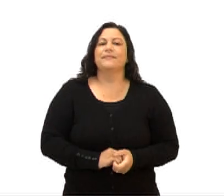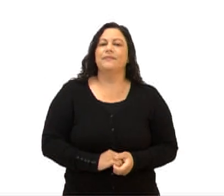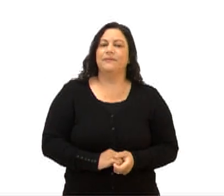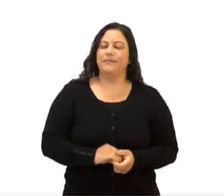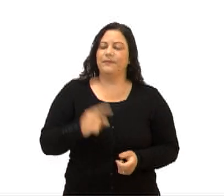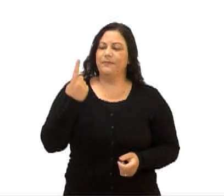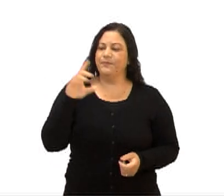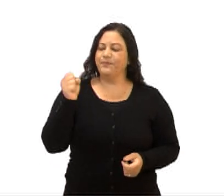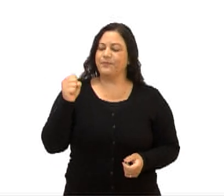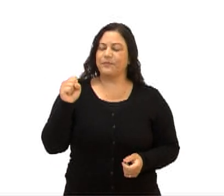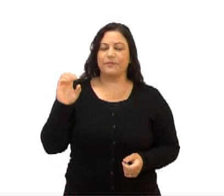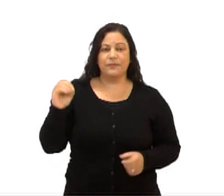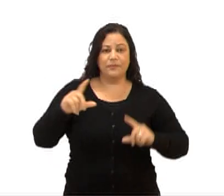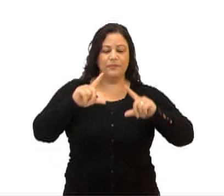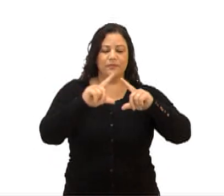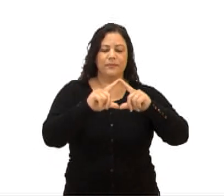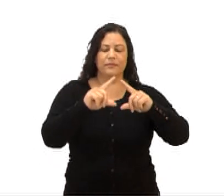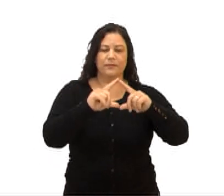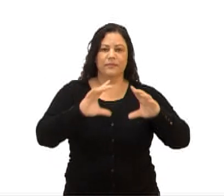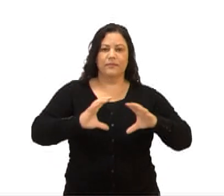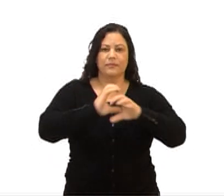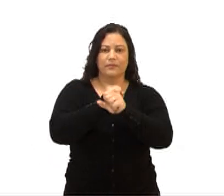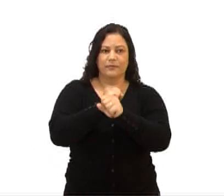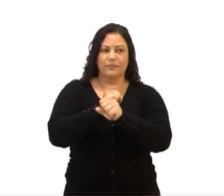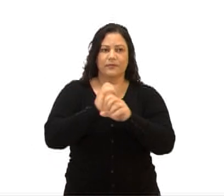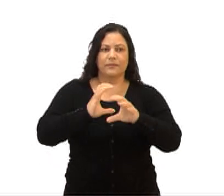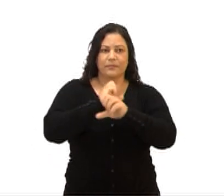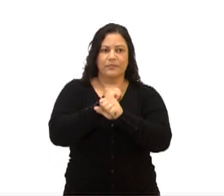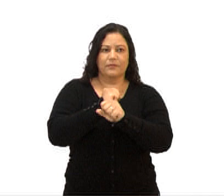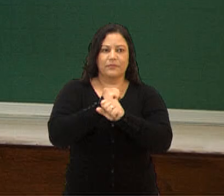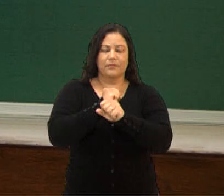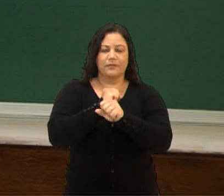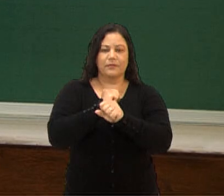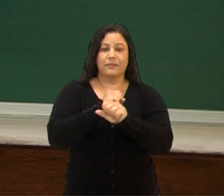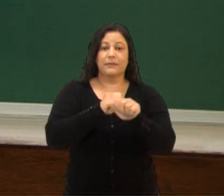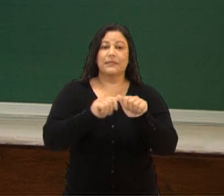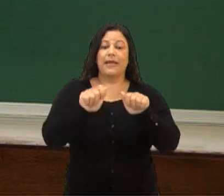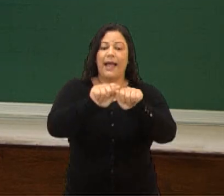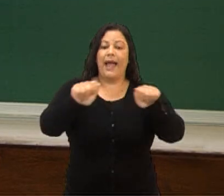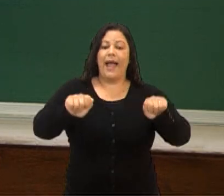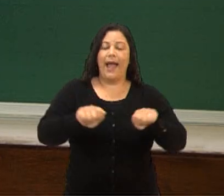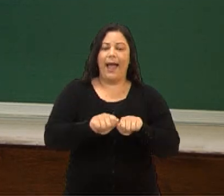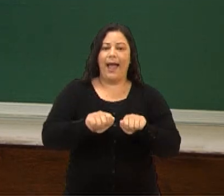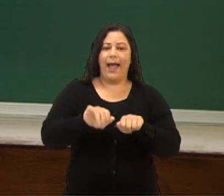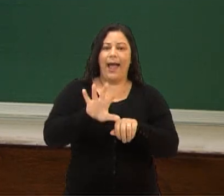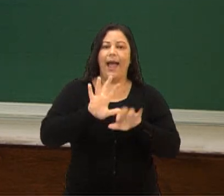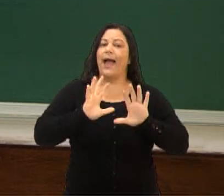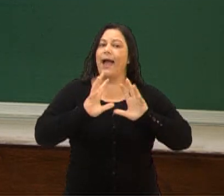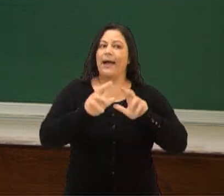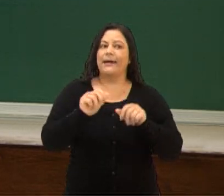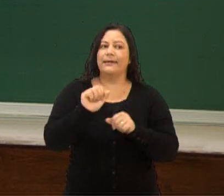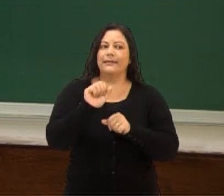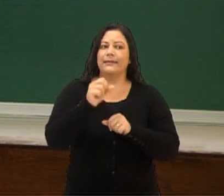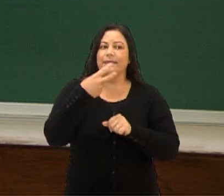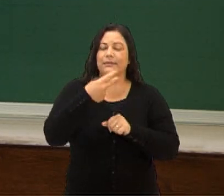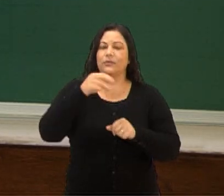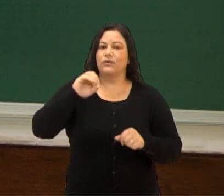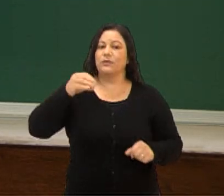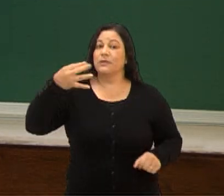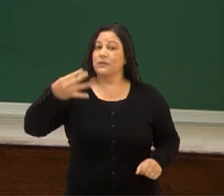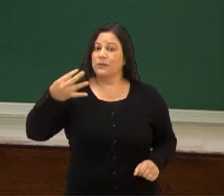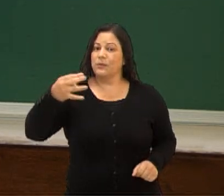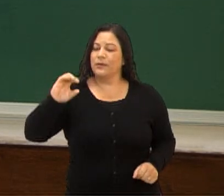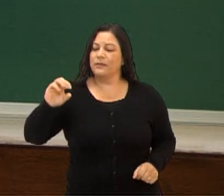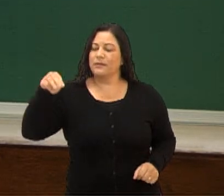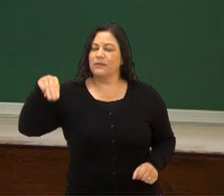180 das áreas das faces. Logo, 204 centímetros quadrados é o total, a alternativa D. Conseguiram chegar,